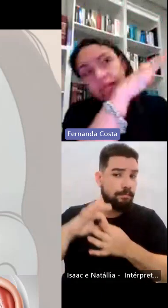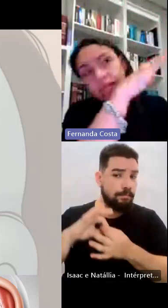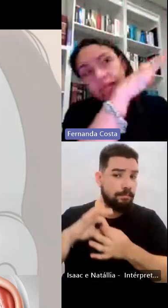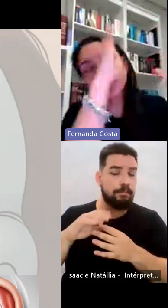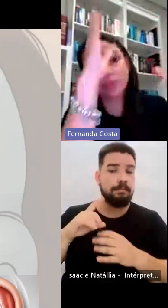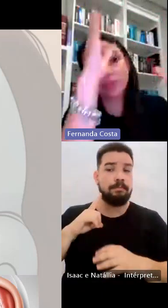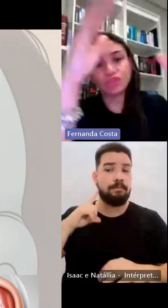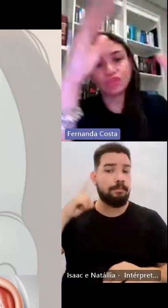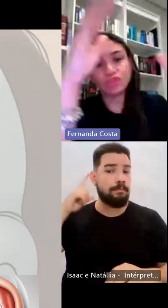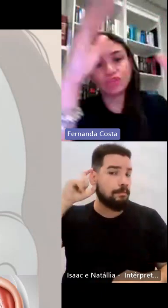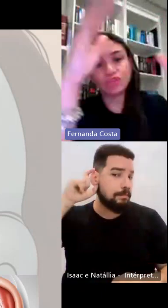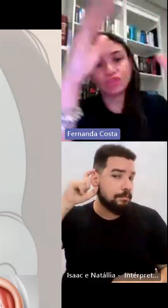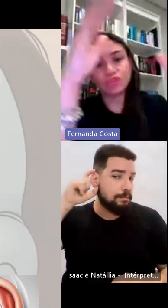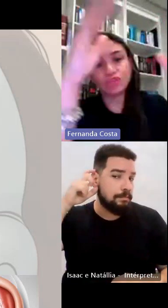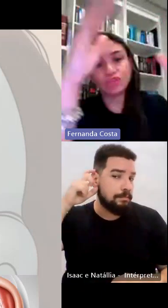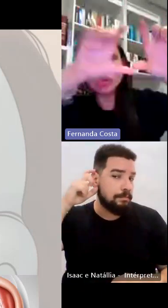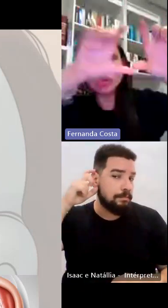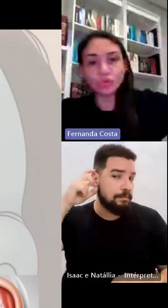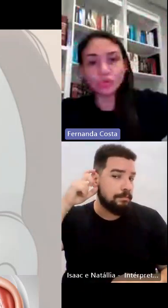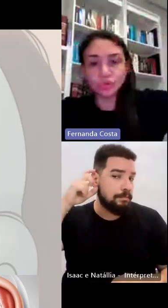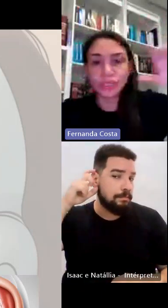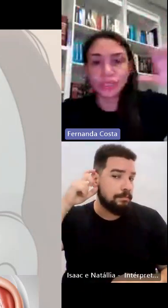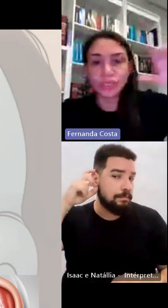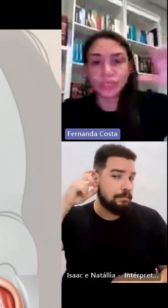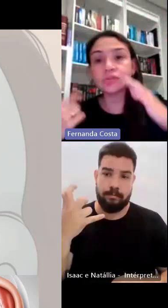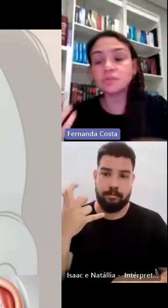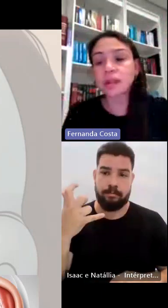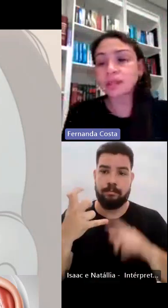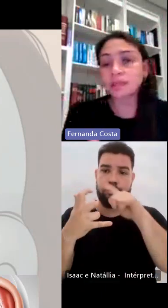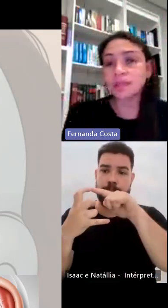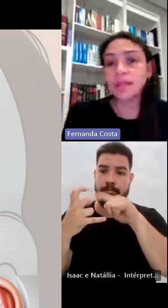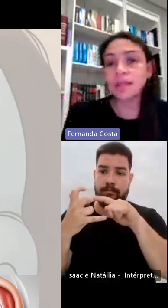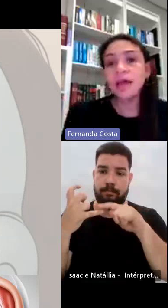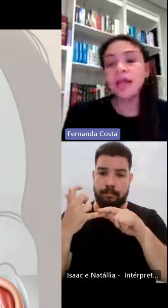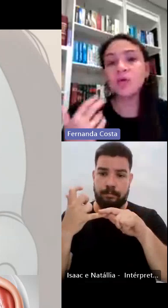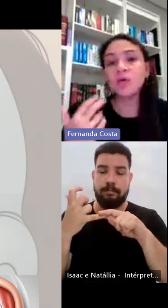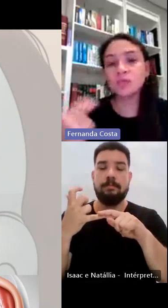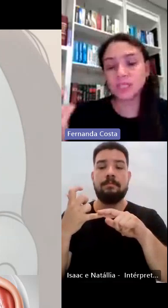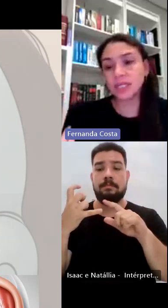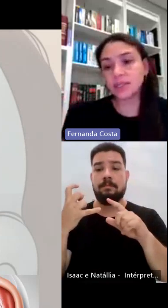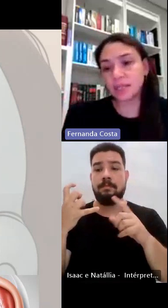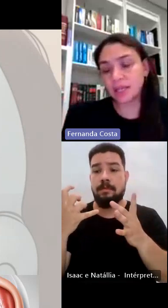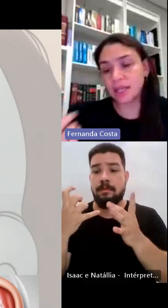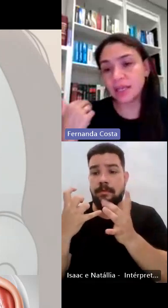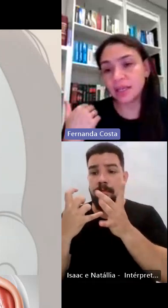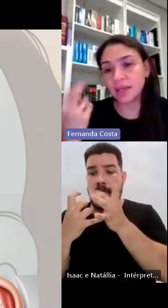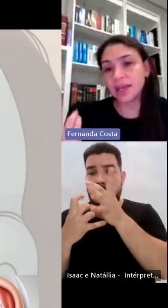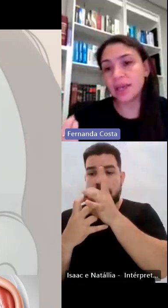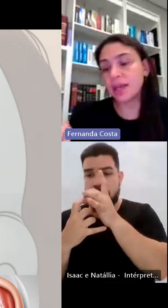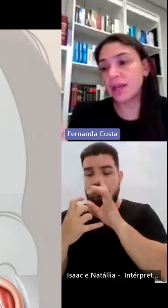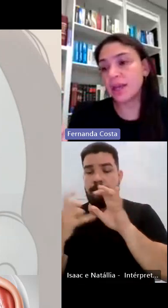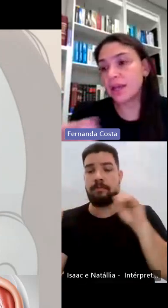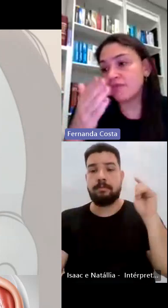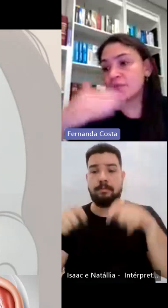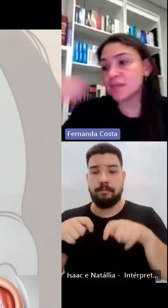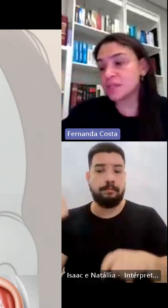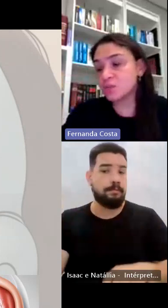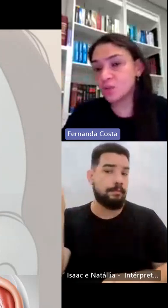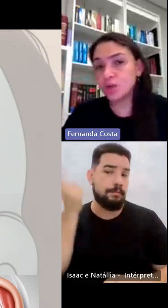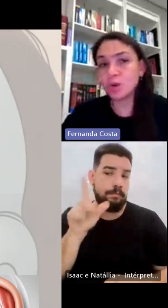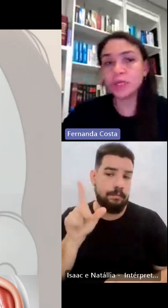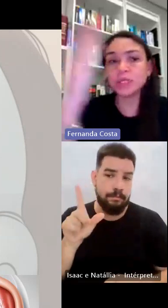partes, orelha externa, orelha média e orelha interna, todos muito interligados para que eu consiga ter